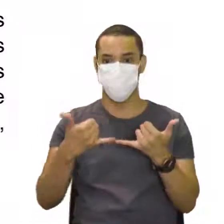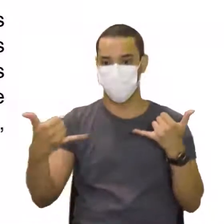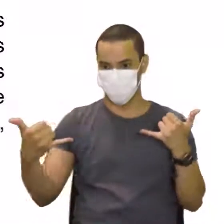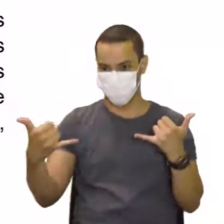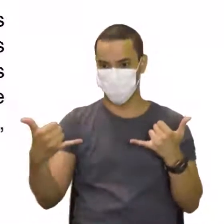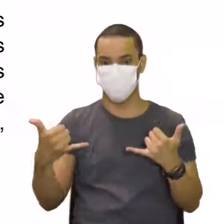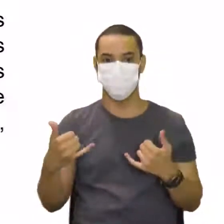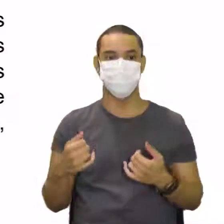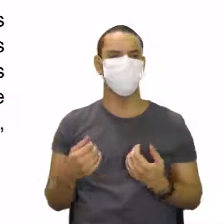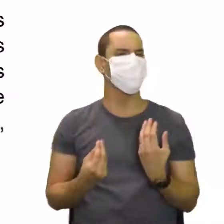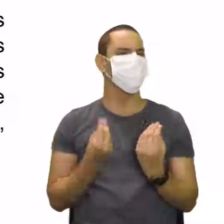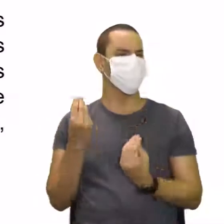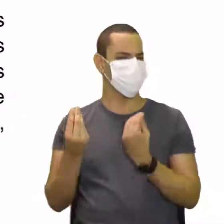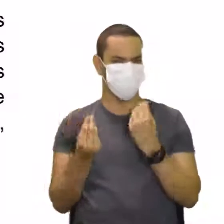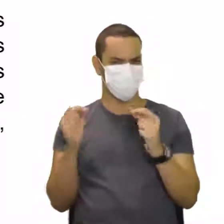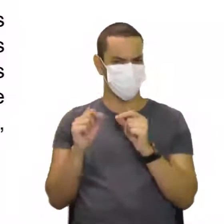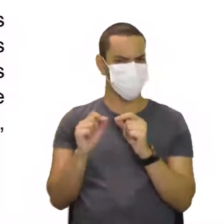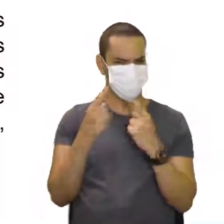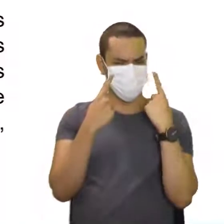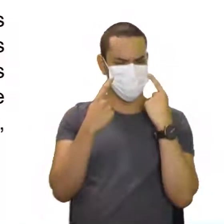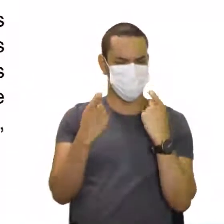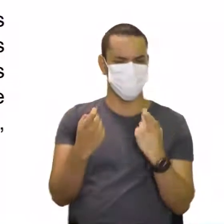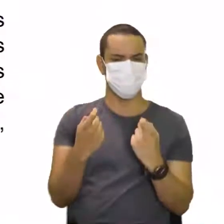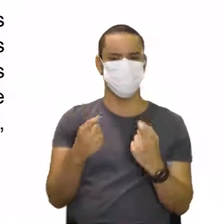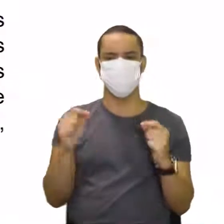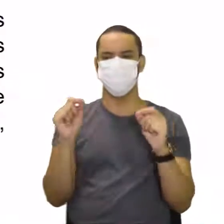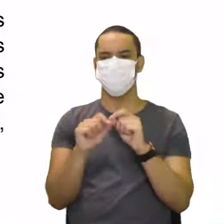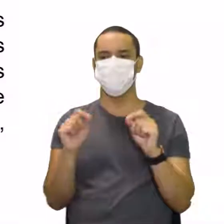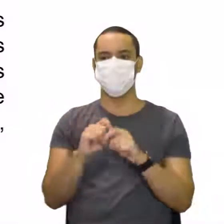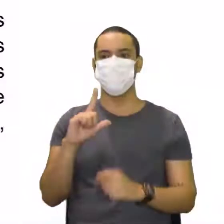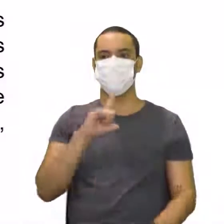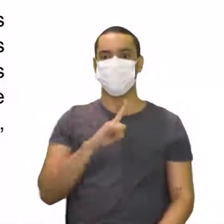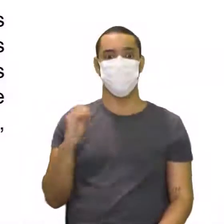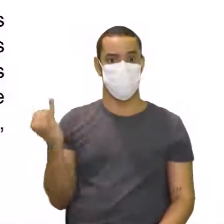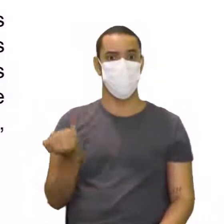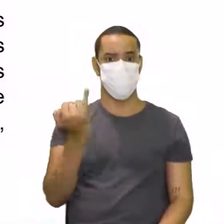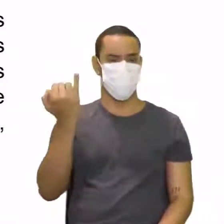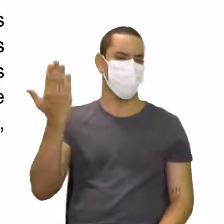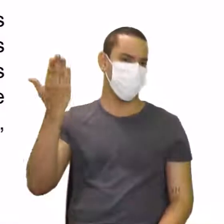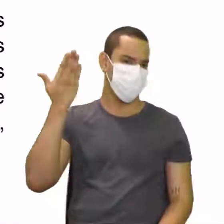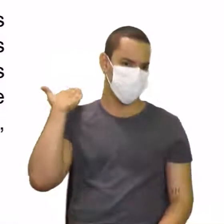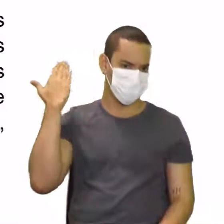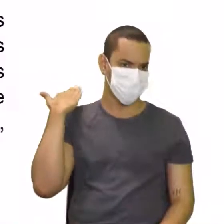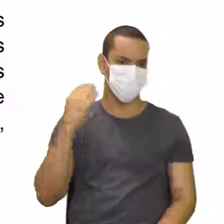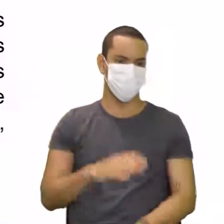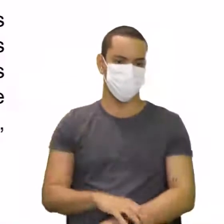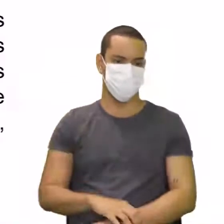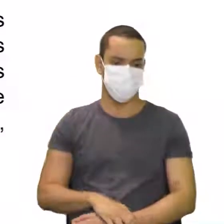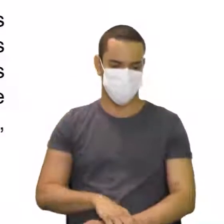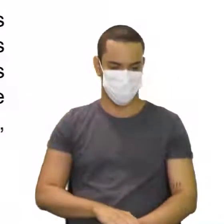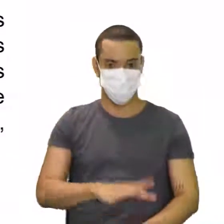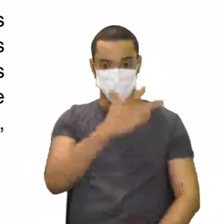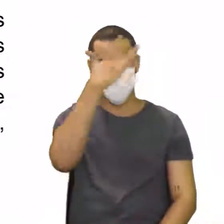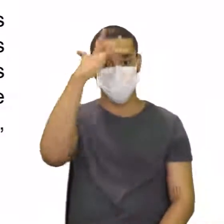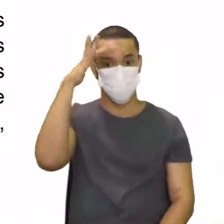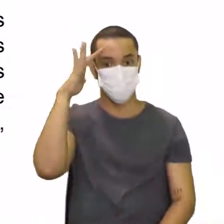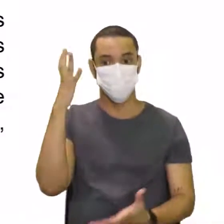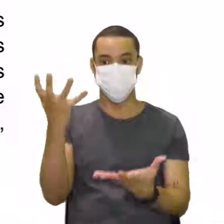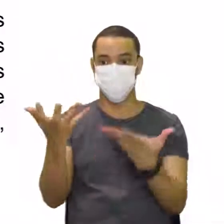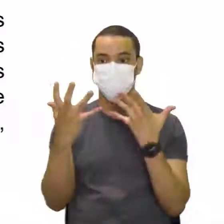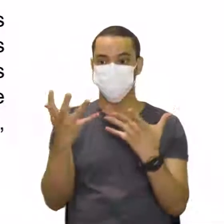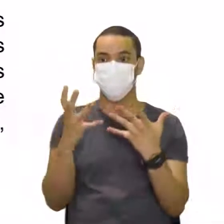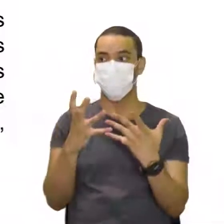pessoal, que engenhoca interessante aí que teve grande importância. Então, a pessoa queria se comunicar a